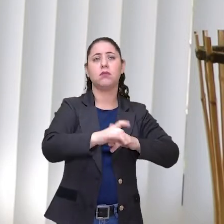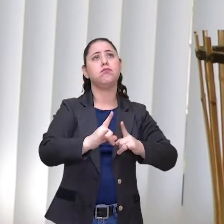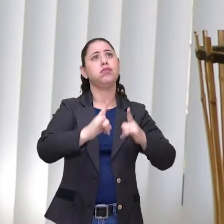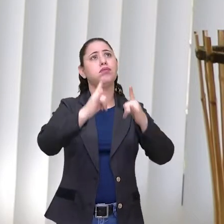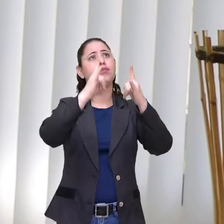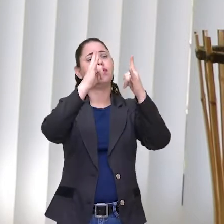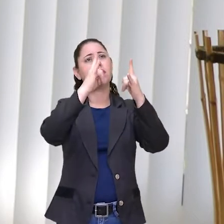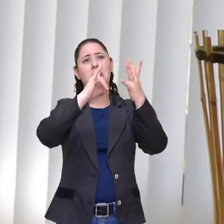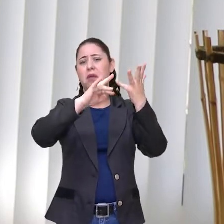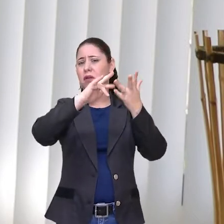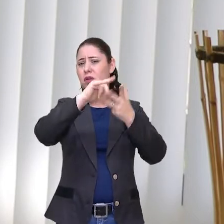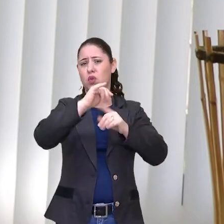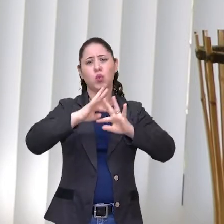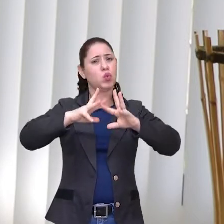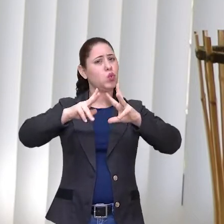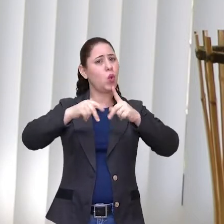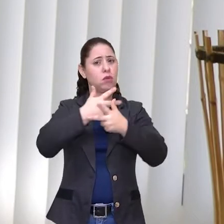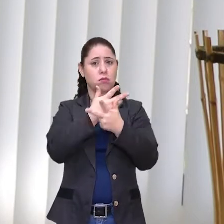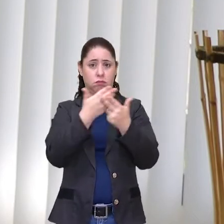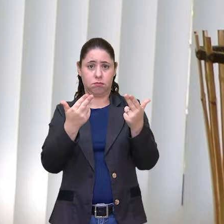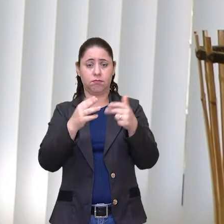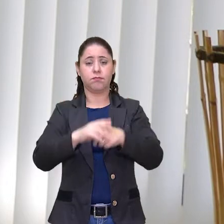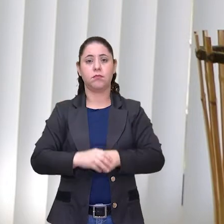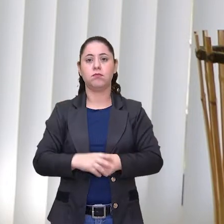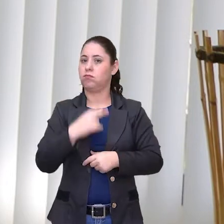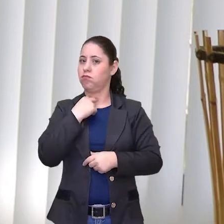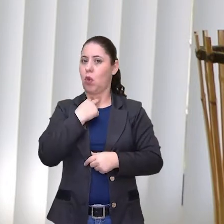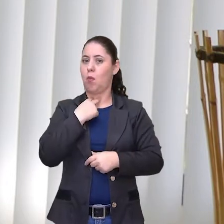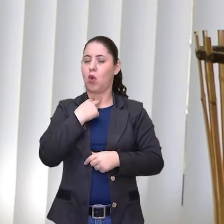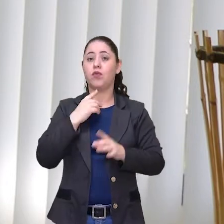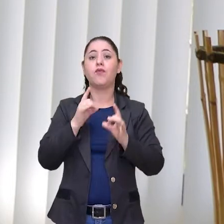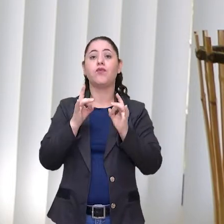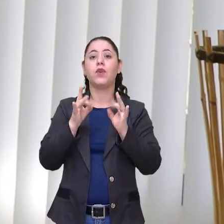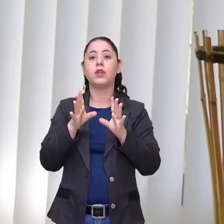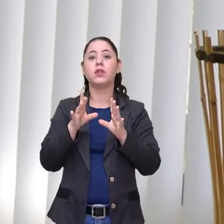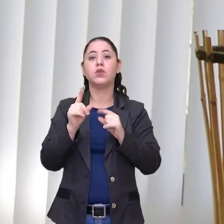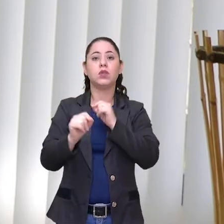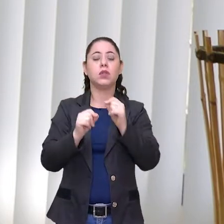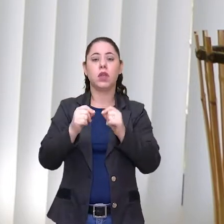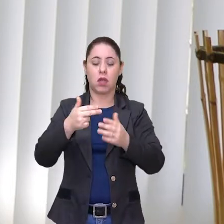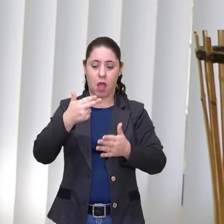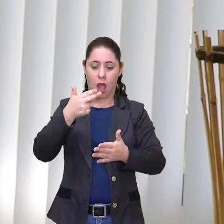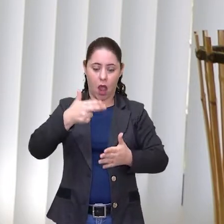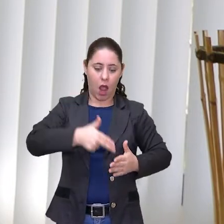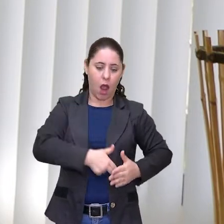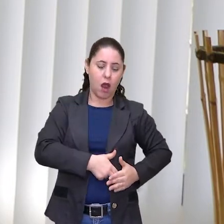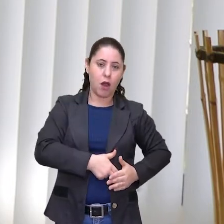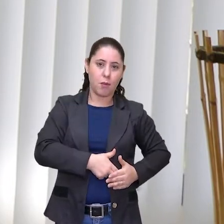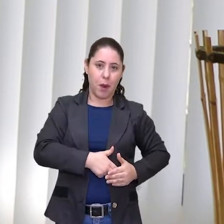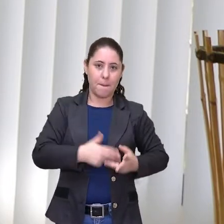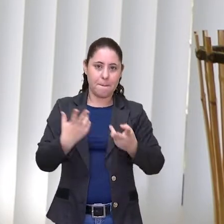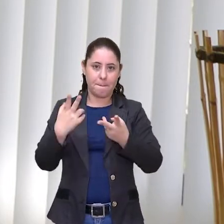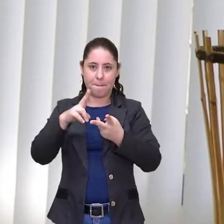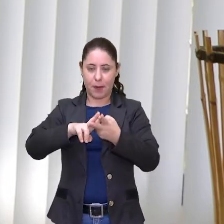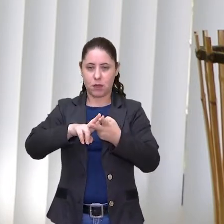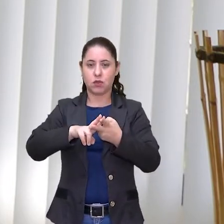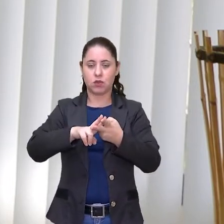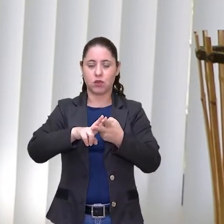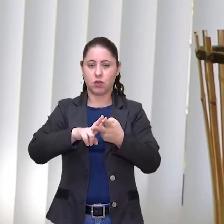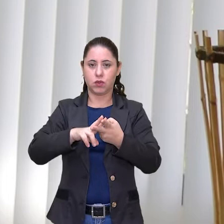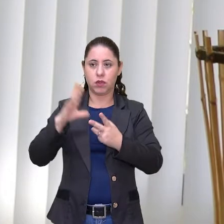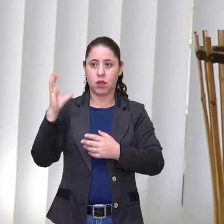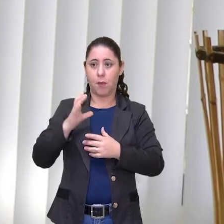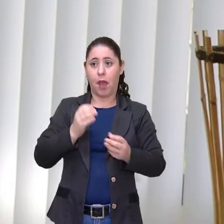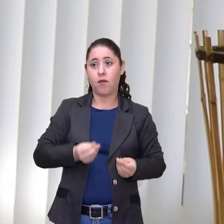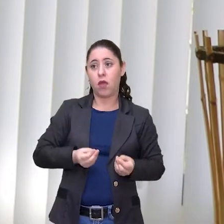fazendas, apartamentos, enfim, todos os bens. O que não pode ser vendido são armas apreendidas em processos criminais, esses